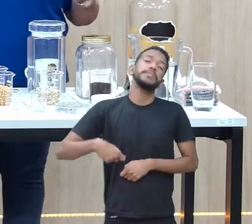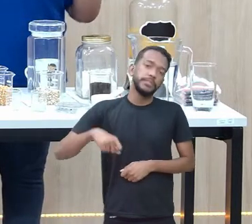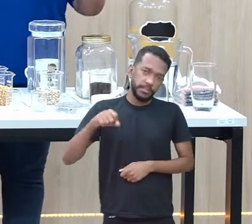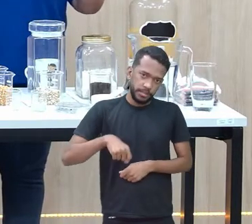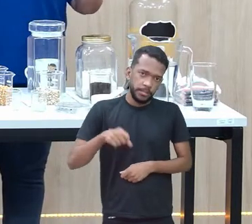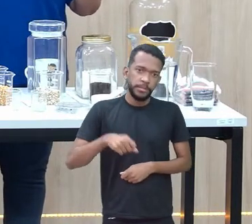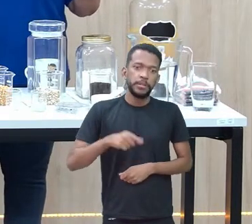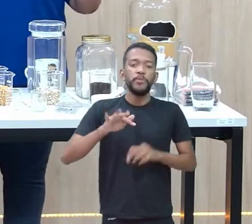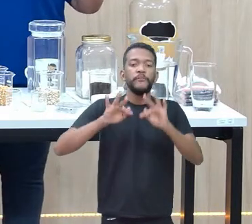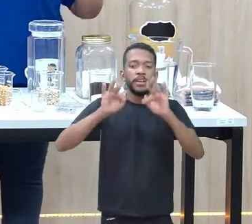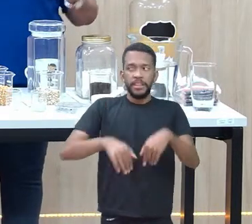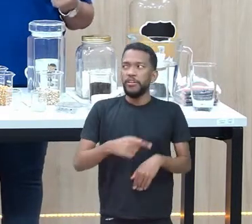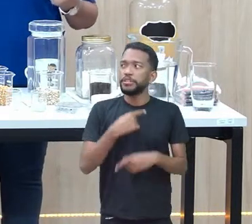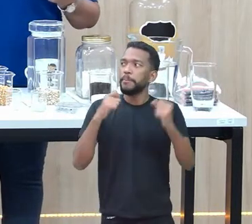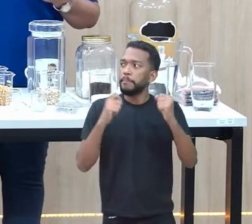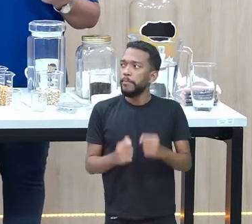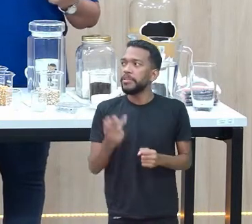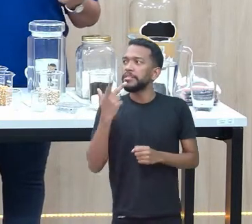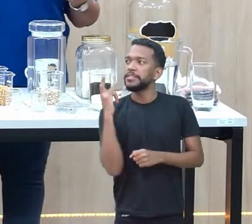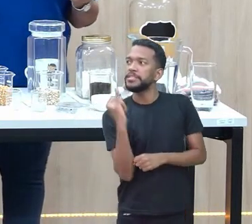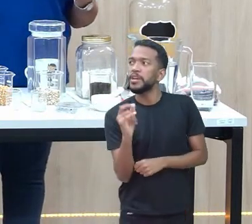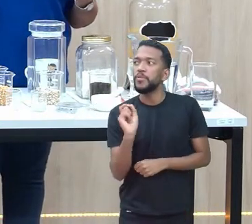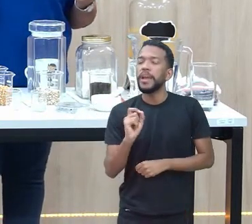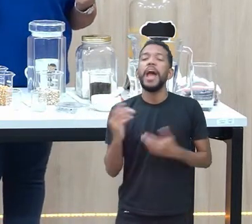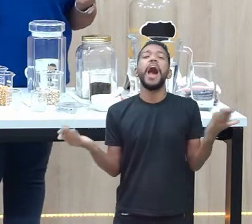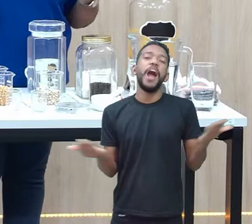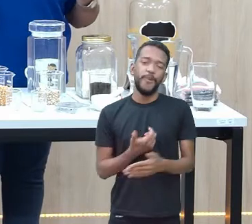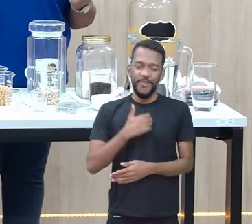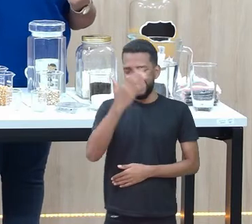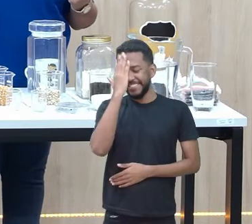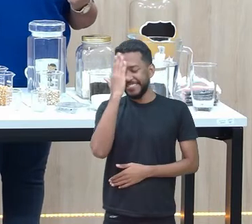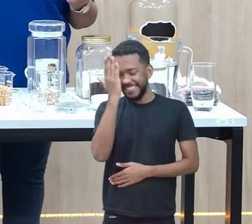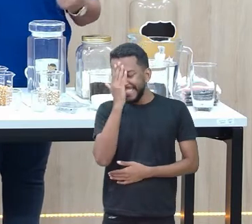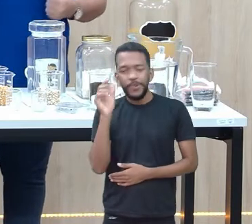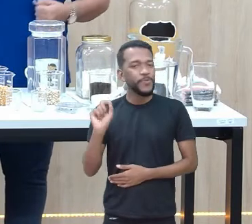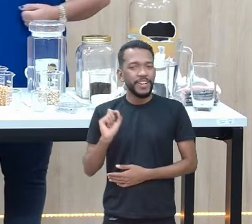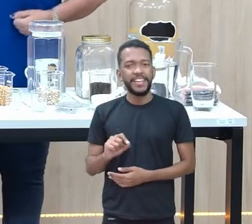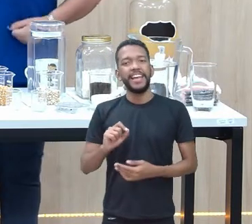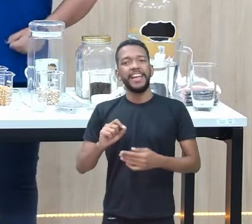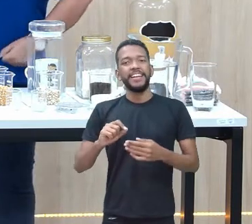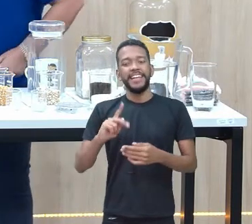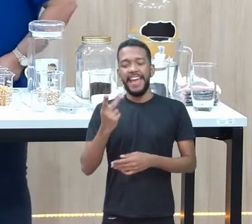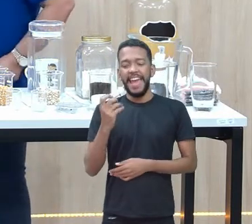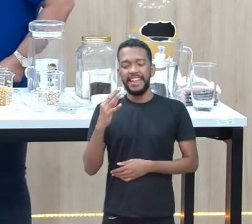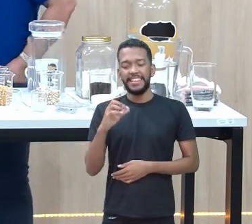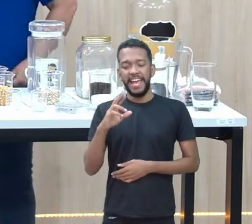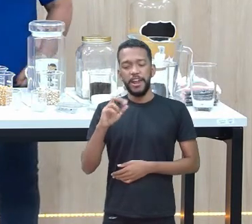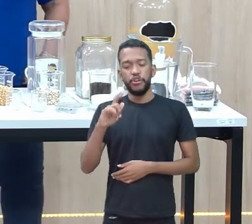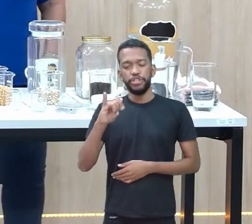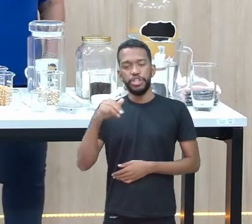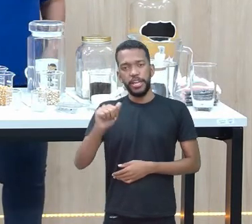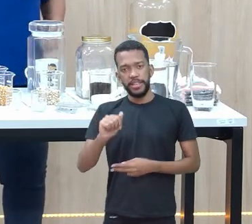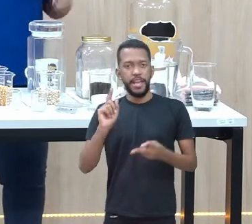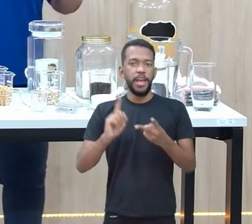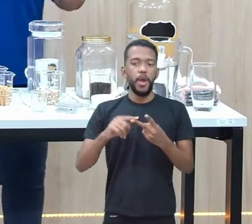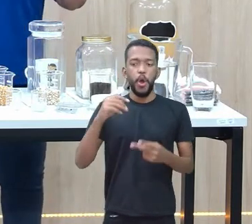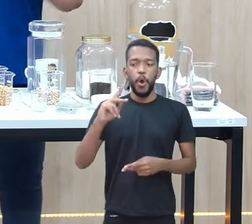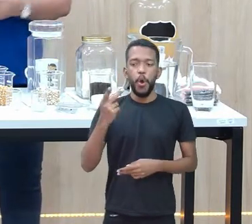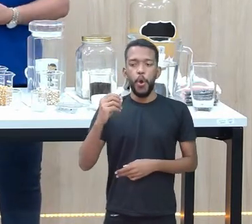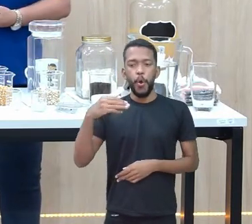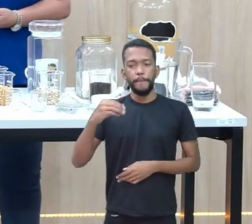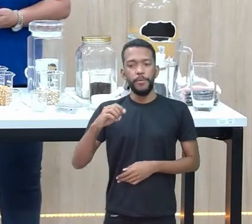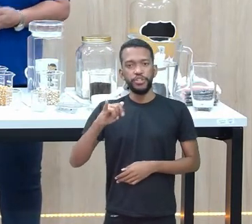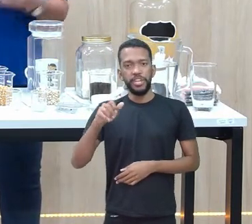dizer, agora eu sei o que é uma mistura heterogênea e homogênea. Mas para quê? Não é? Para que eu